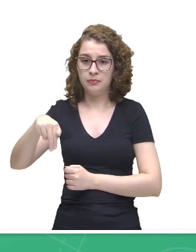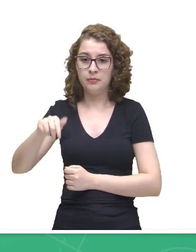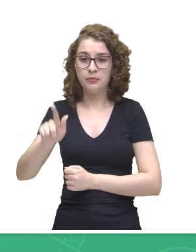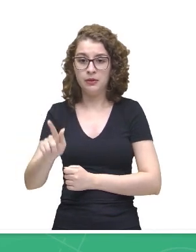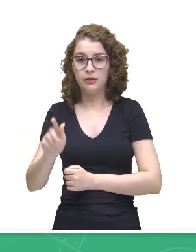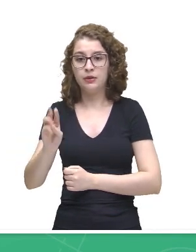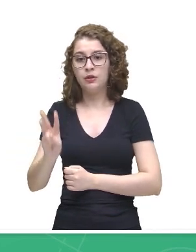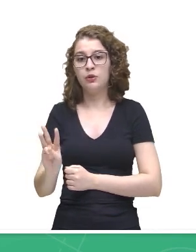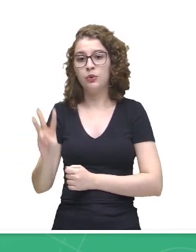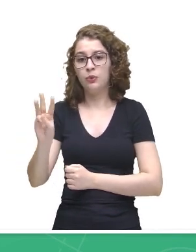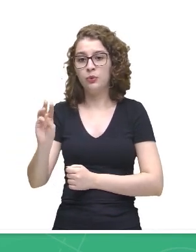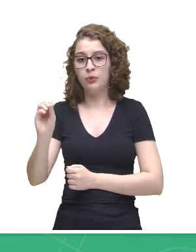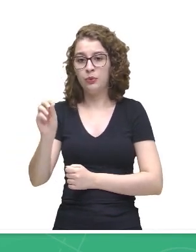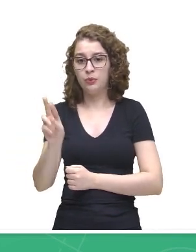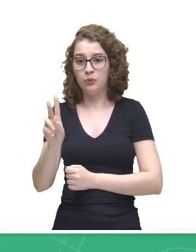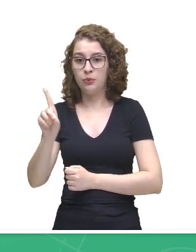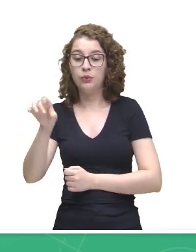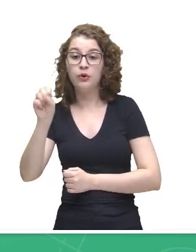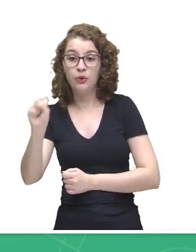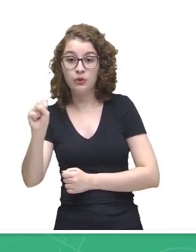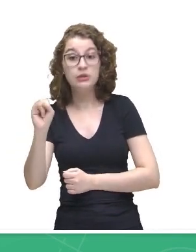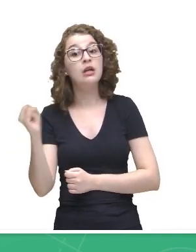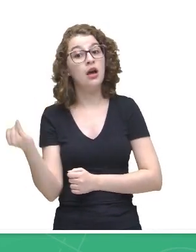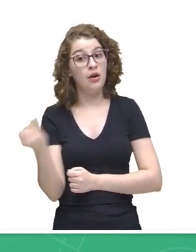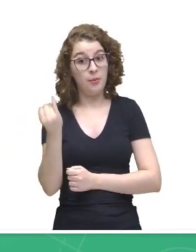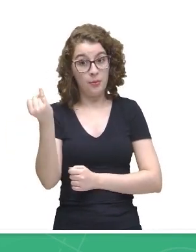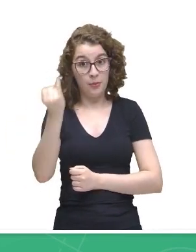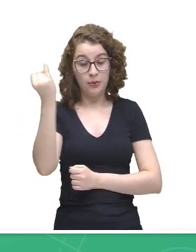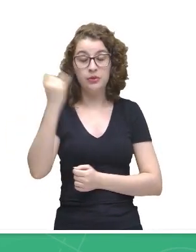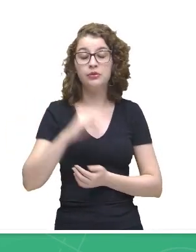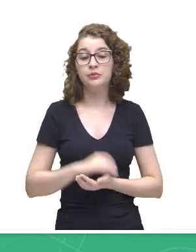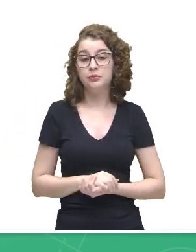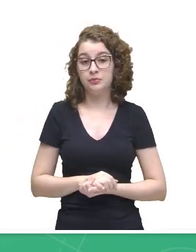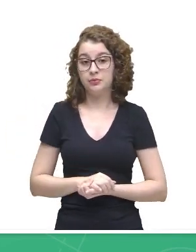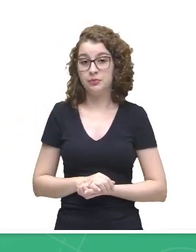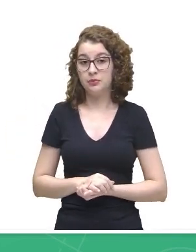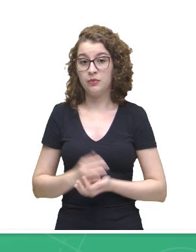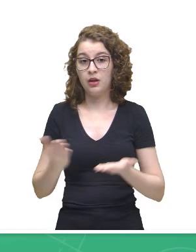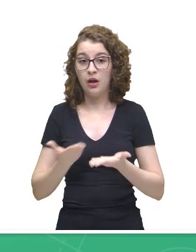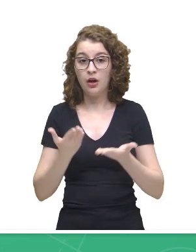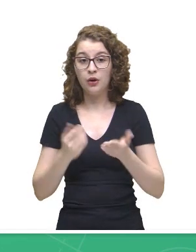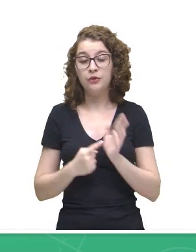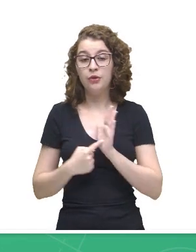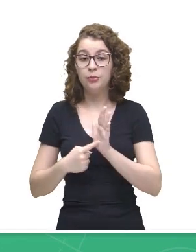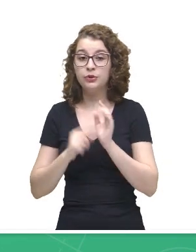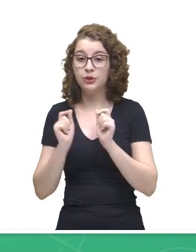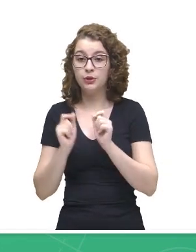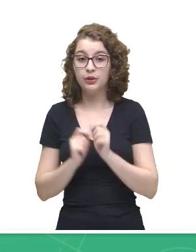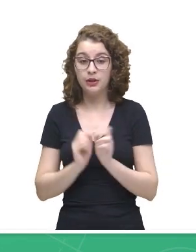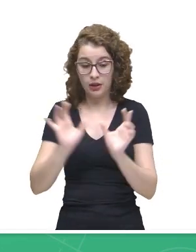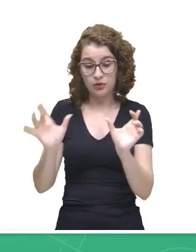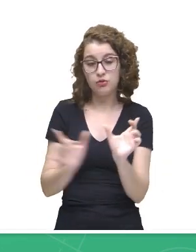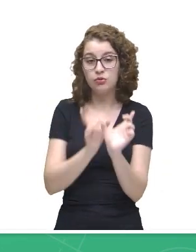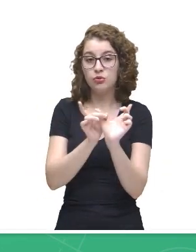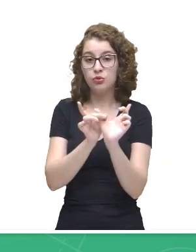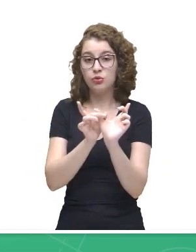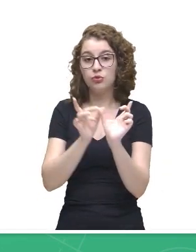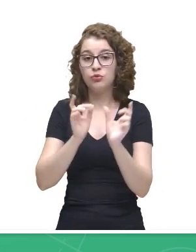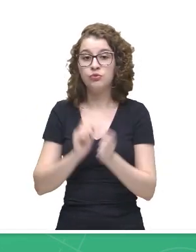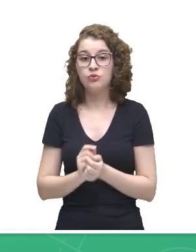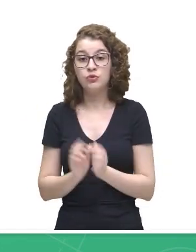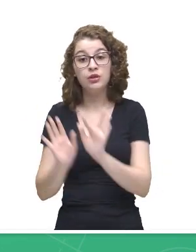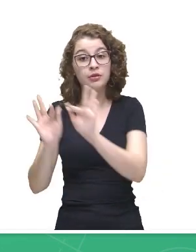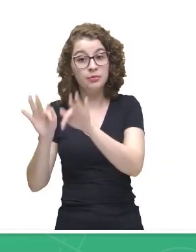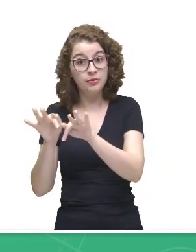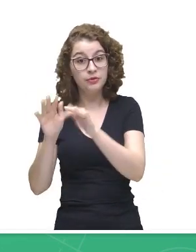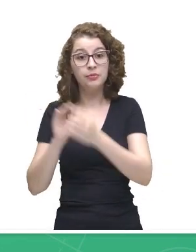eu vou trabalhar com vocês agora as consecutivas ou conclusivas. São usadas para terminar